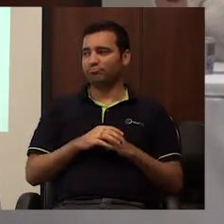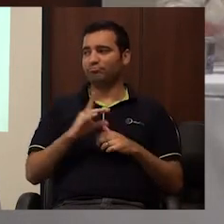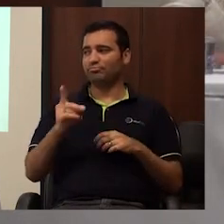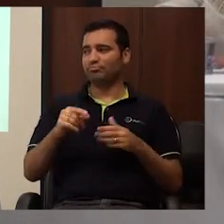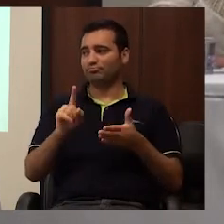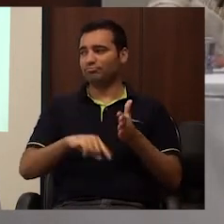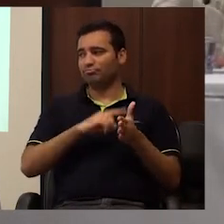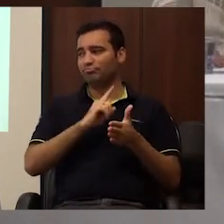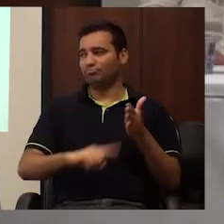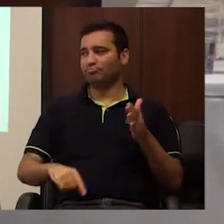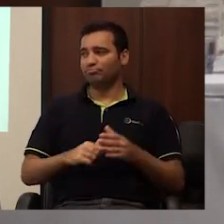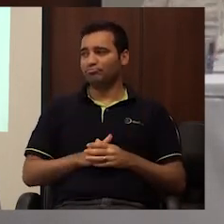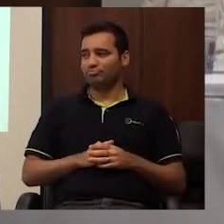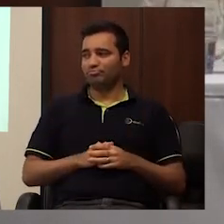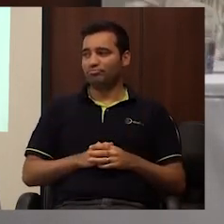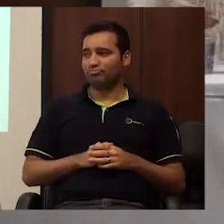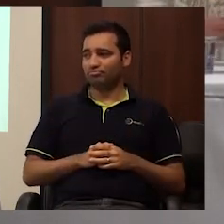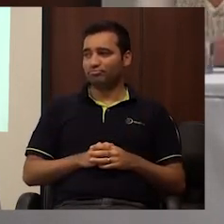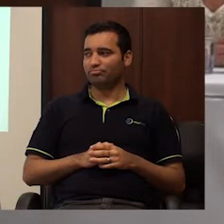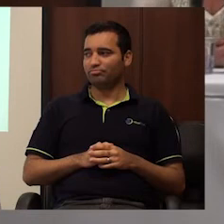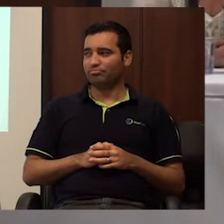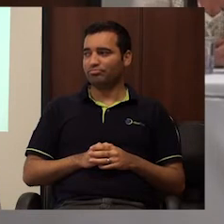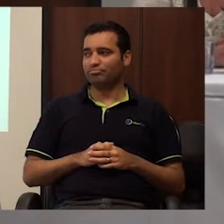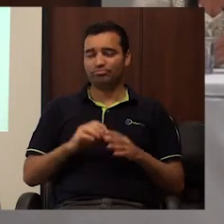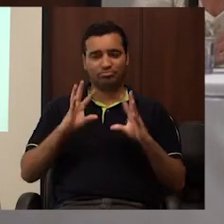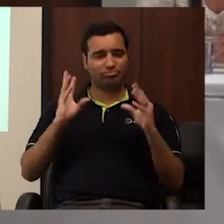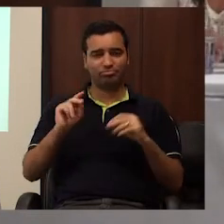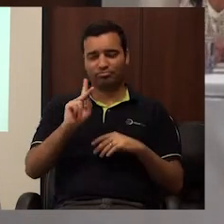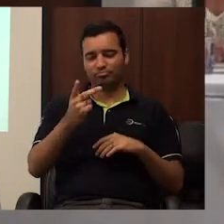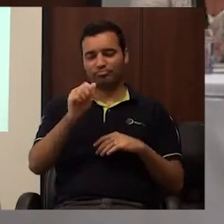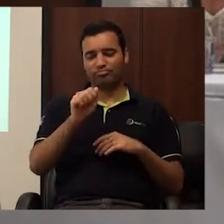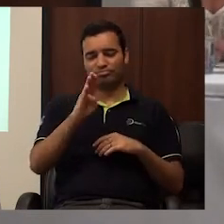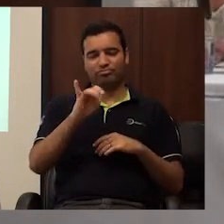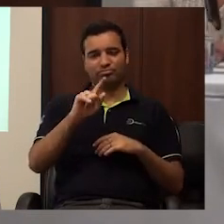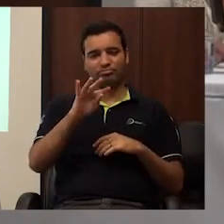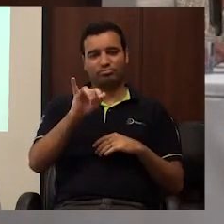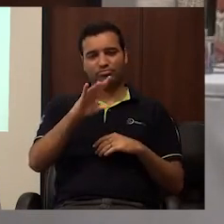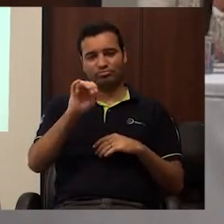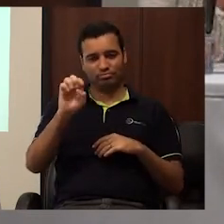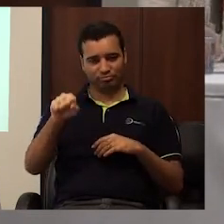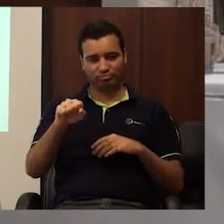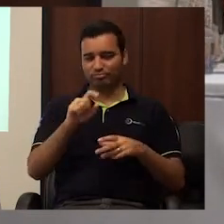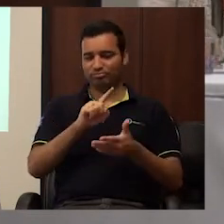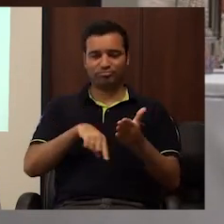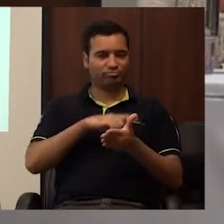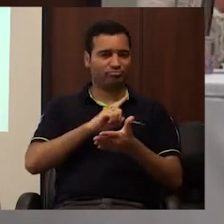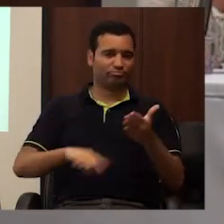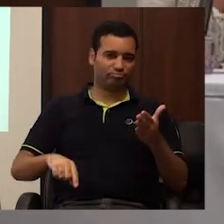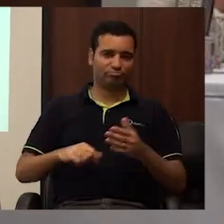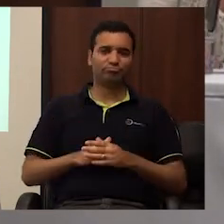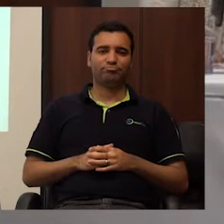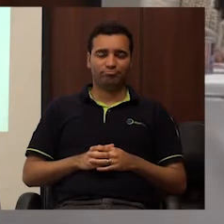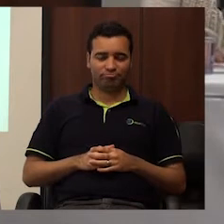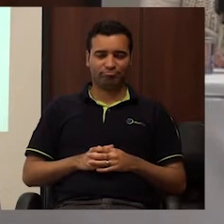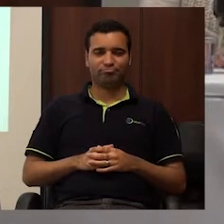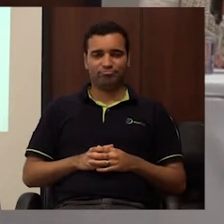A partir então das diretrizes curriculares nacionais do curso de pedagogia. E fica então, eu acho